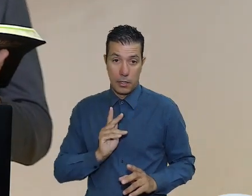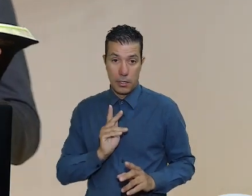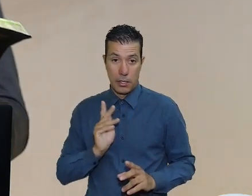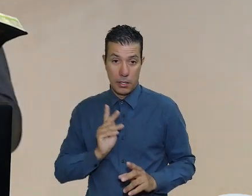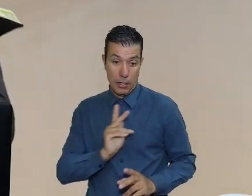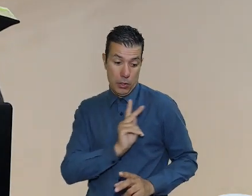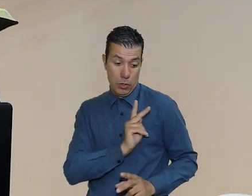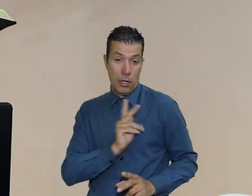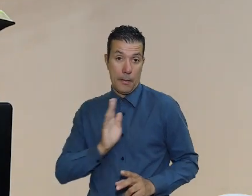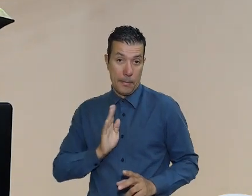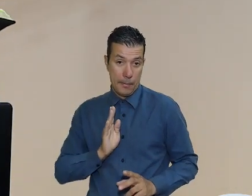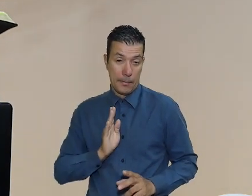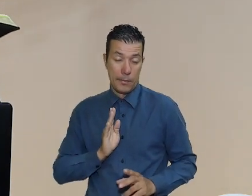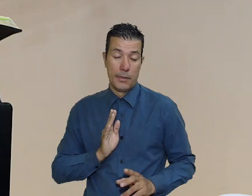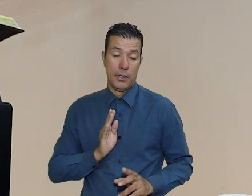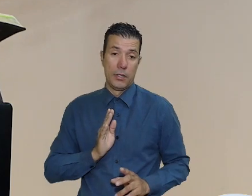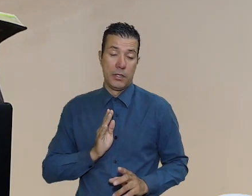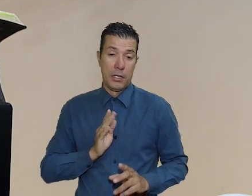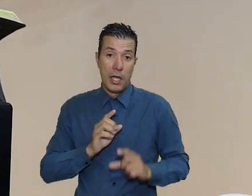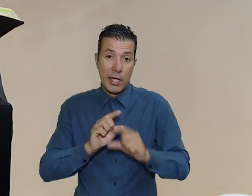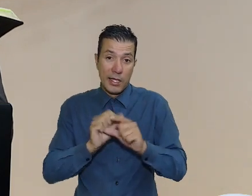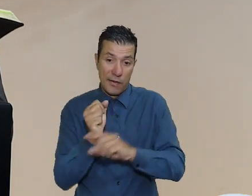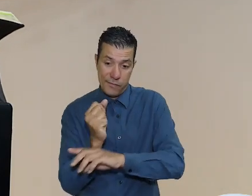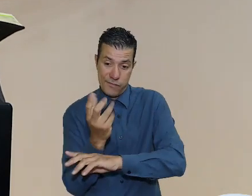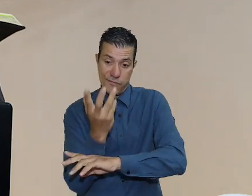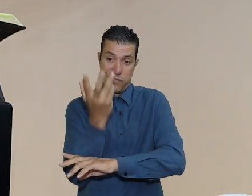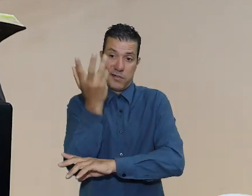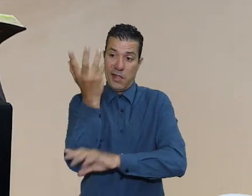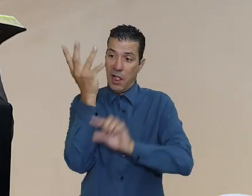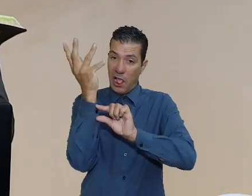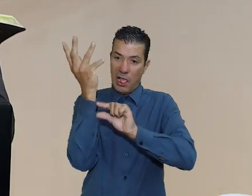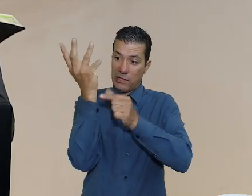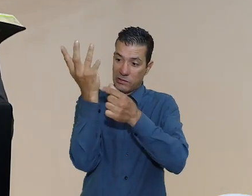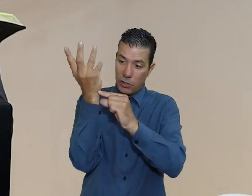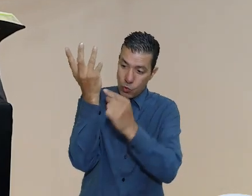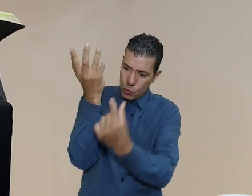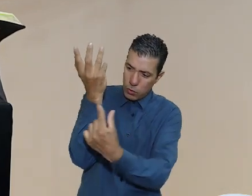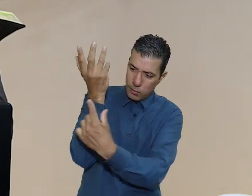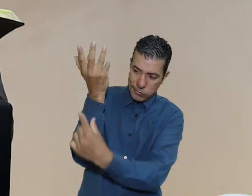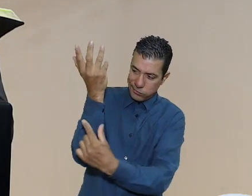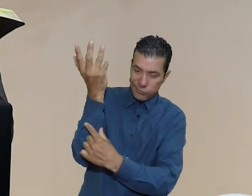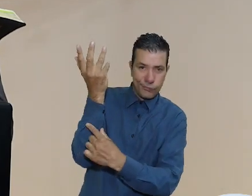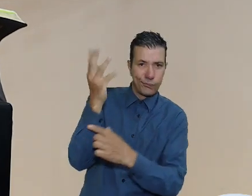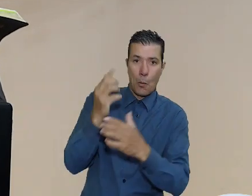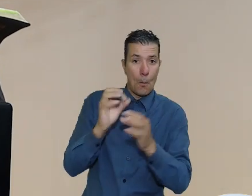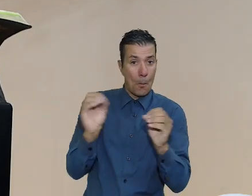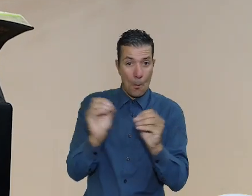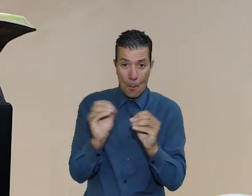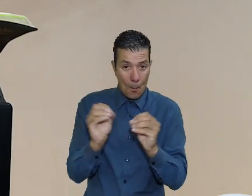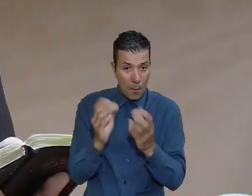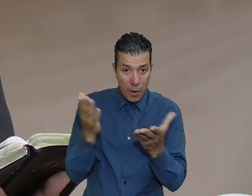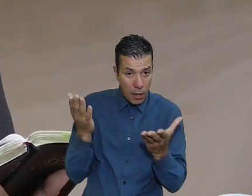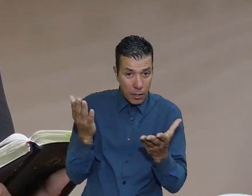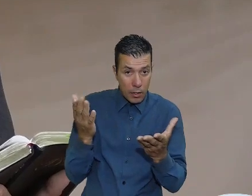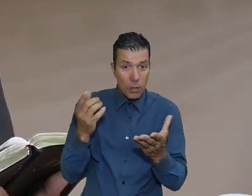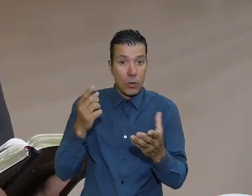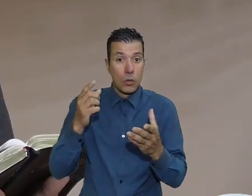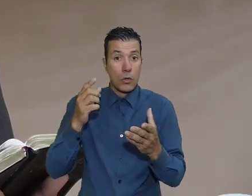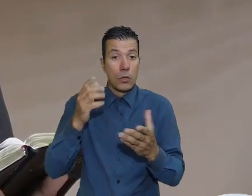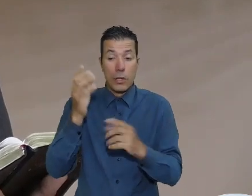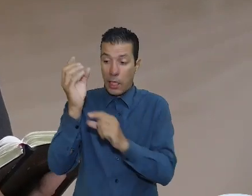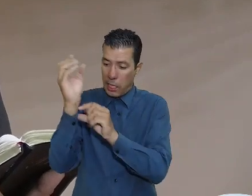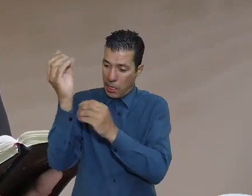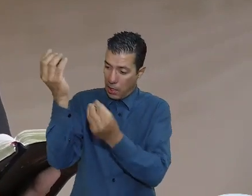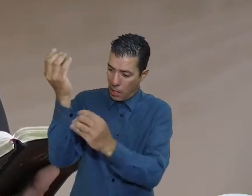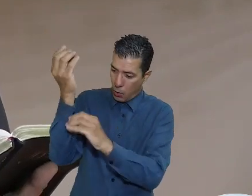assim: ainda que a figueira não floresça, nem haja o fruto na vide, o